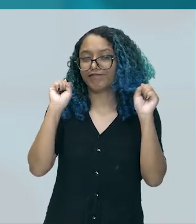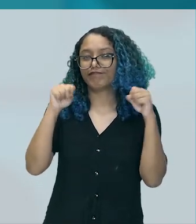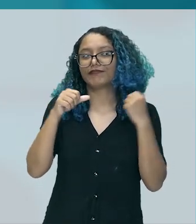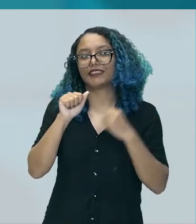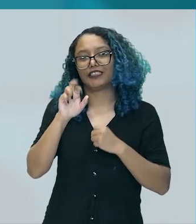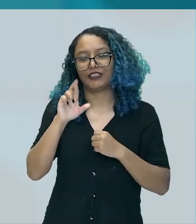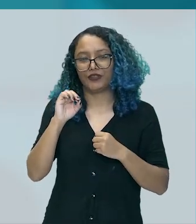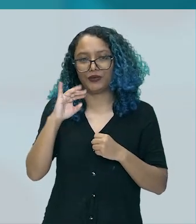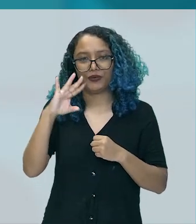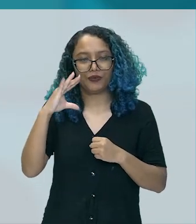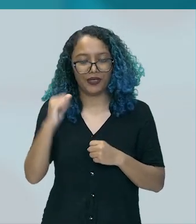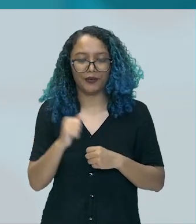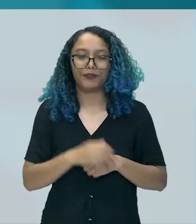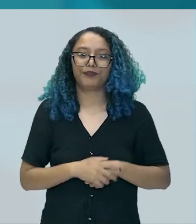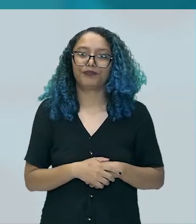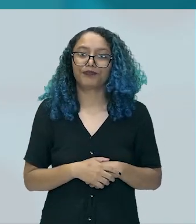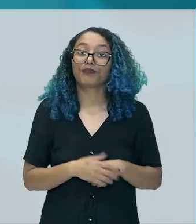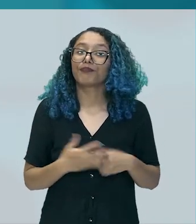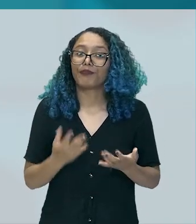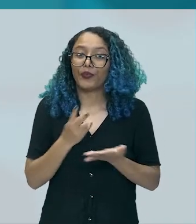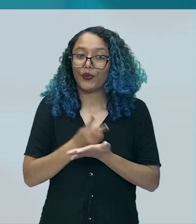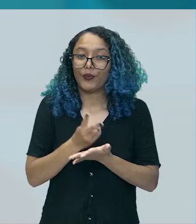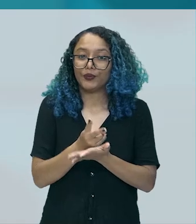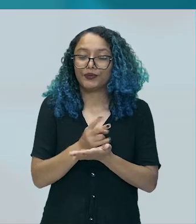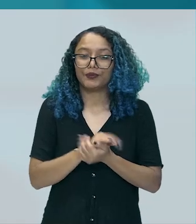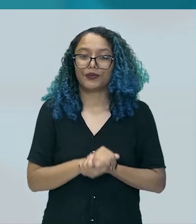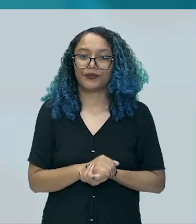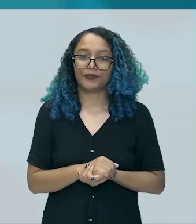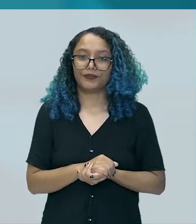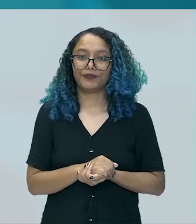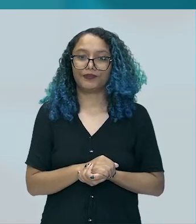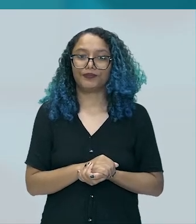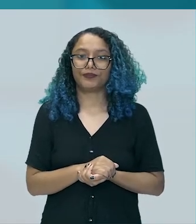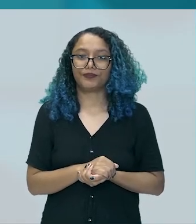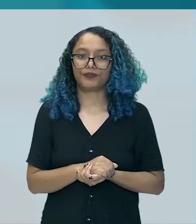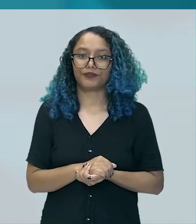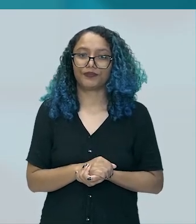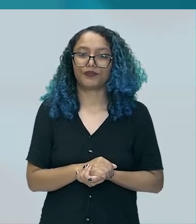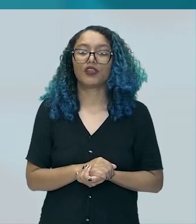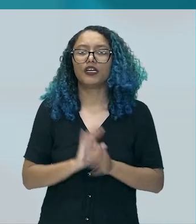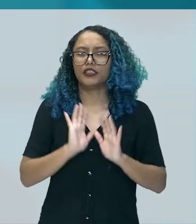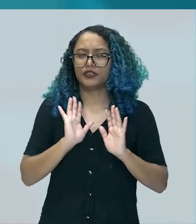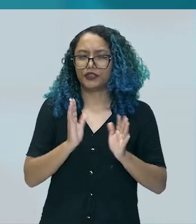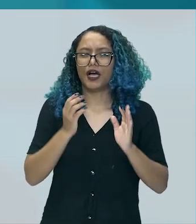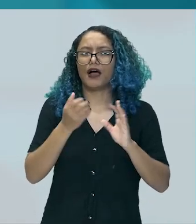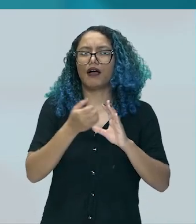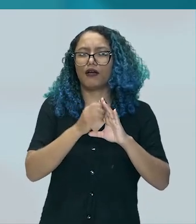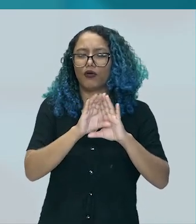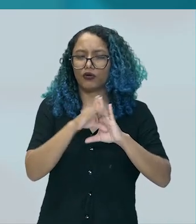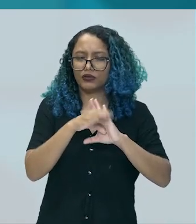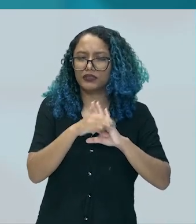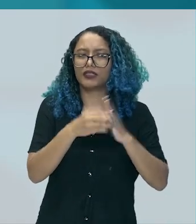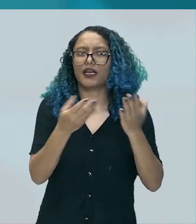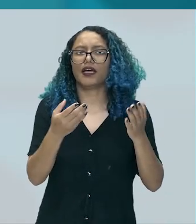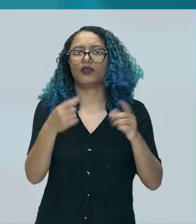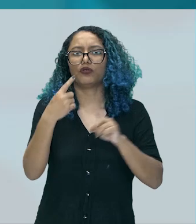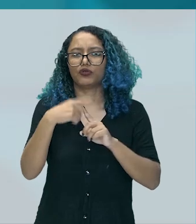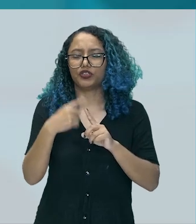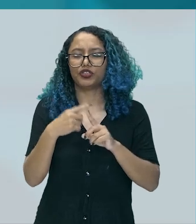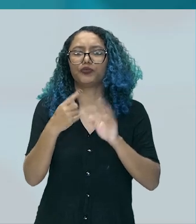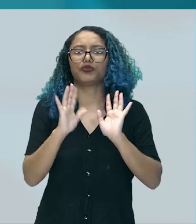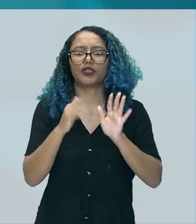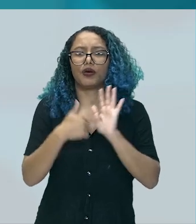aeróbica, a gente vai percebendo que o nosso organismo ele vai acelerando, o nosso coração vai batendo mais rápido, a gente vai respirando